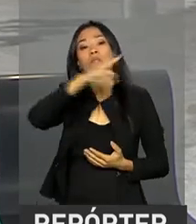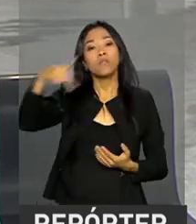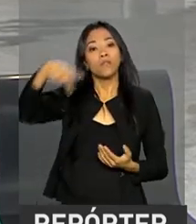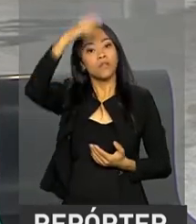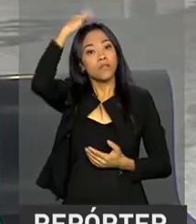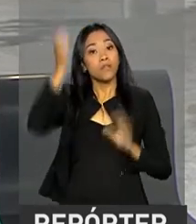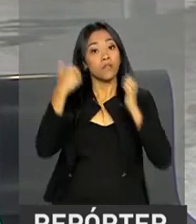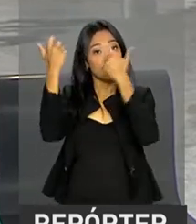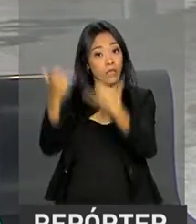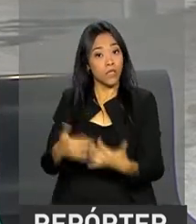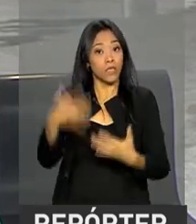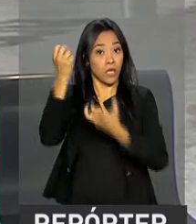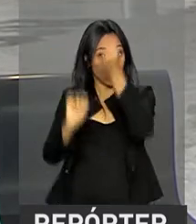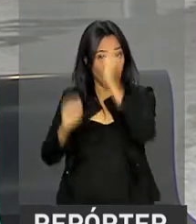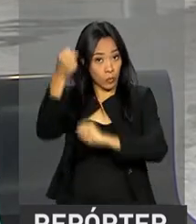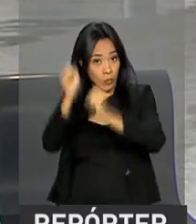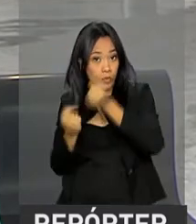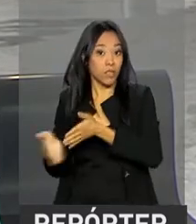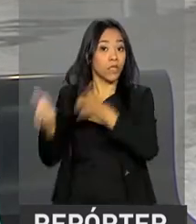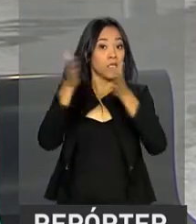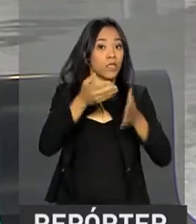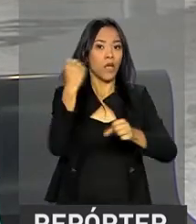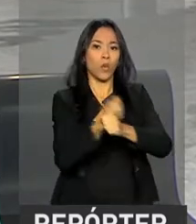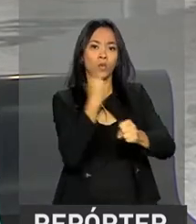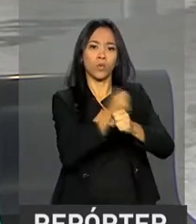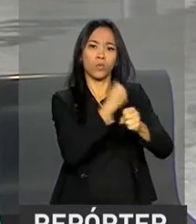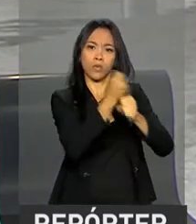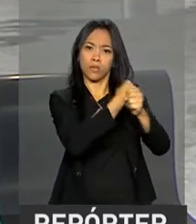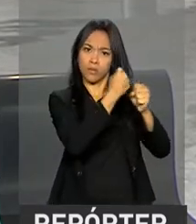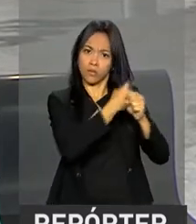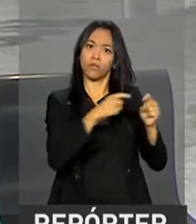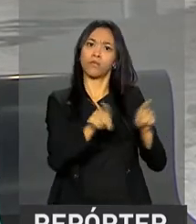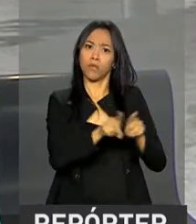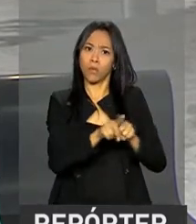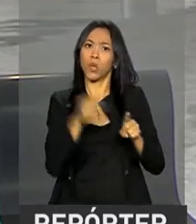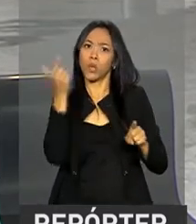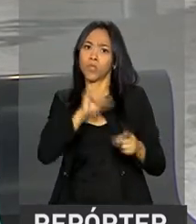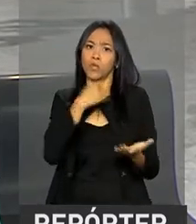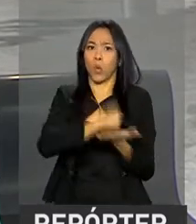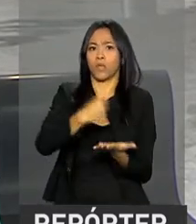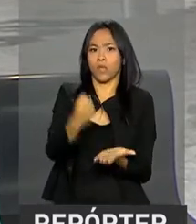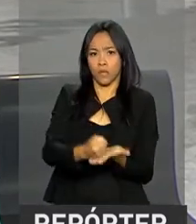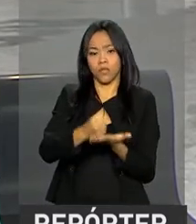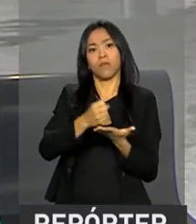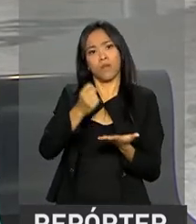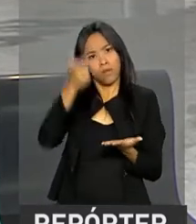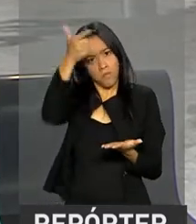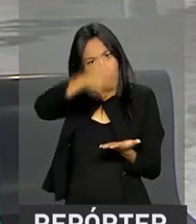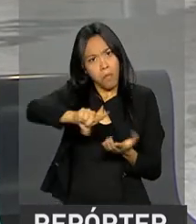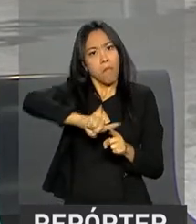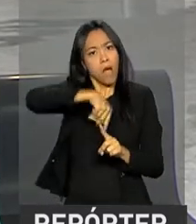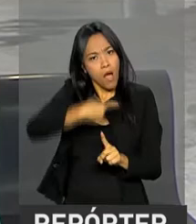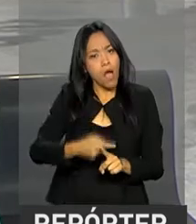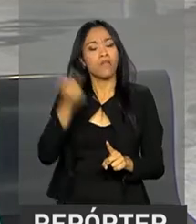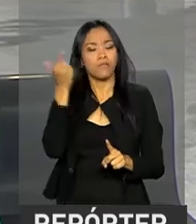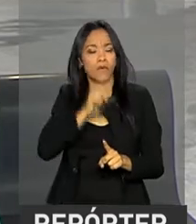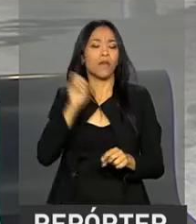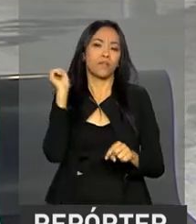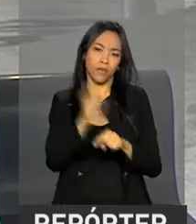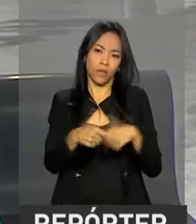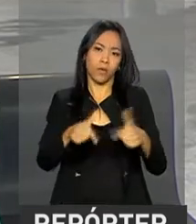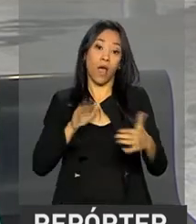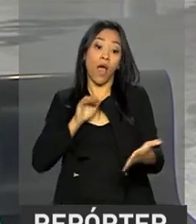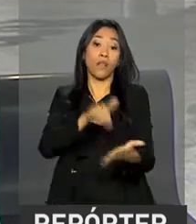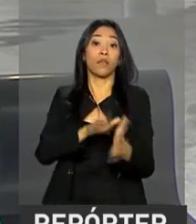construção civil voltaram a contratar e que portanto mais brasileiros conseguiram devem conseguir emprego até o final do ano